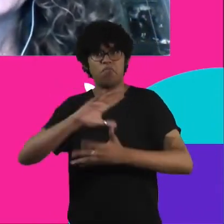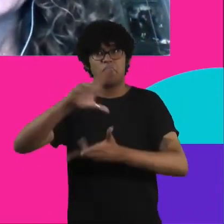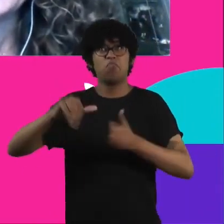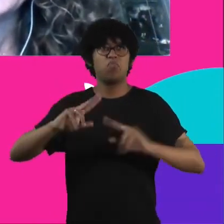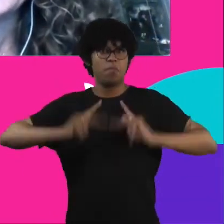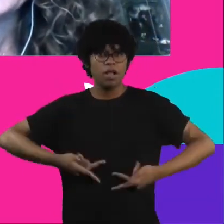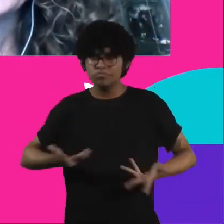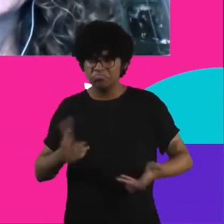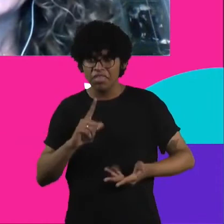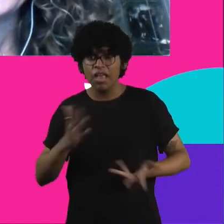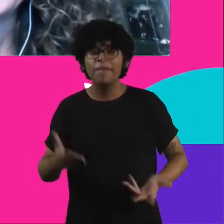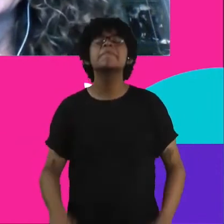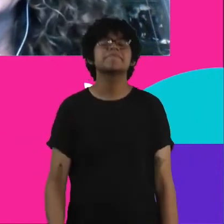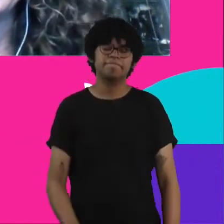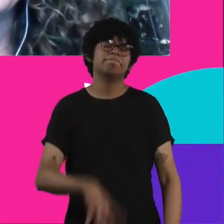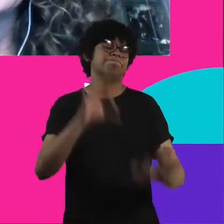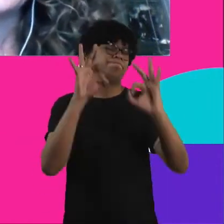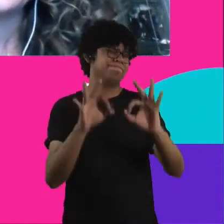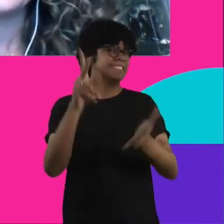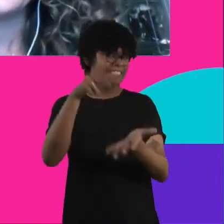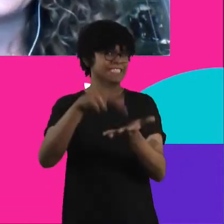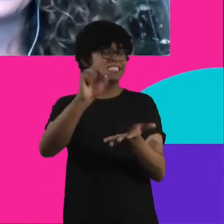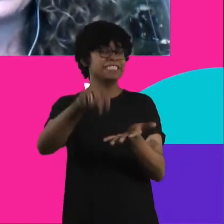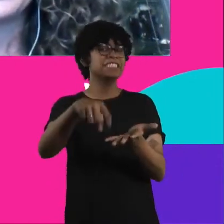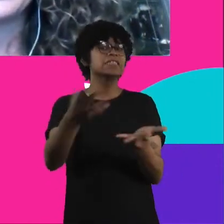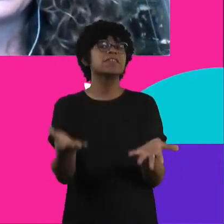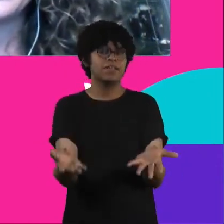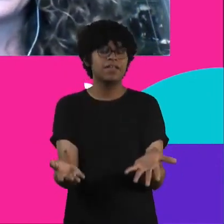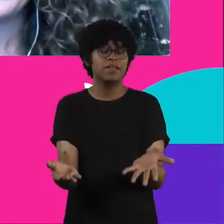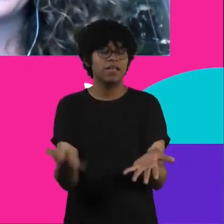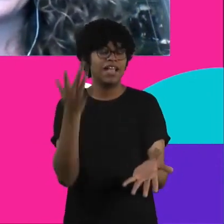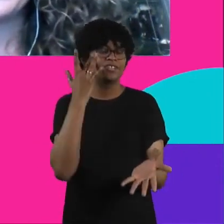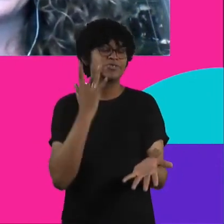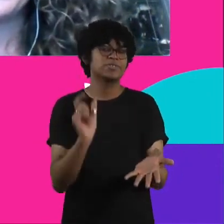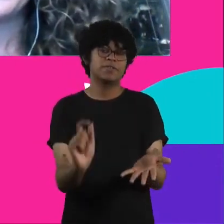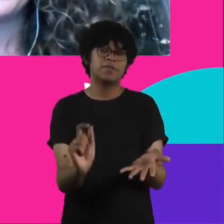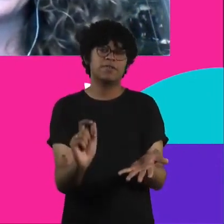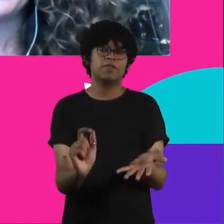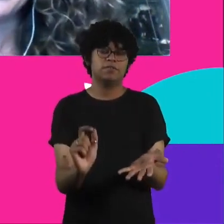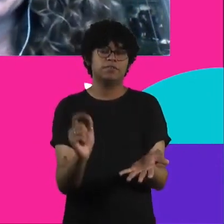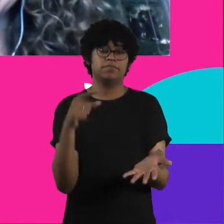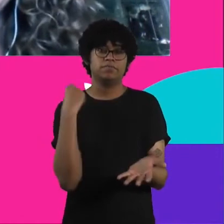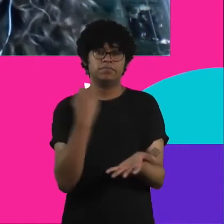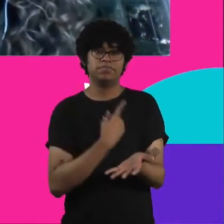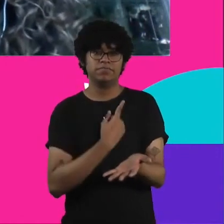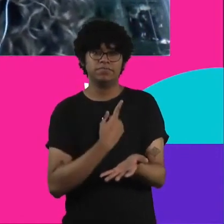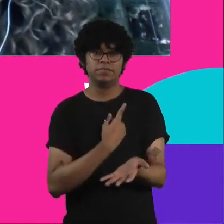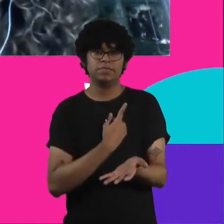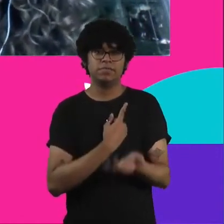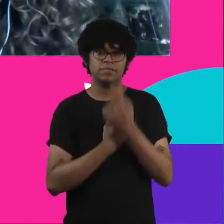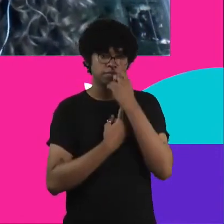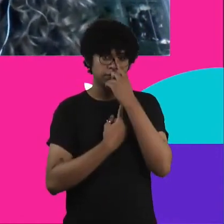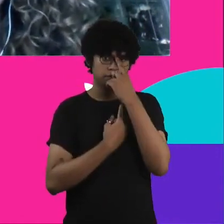Com certeza, tá? Eu acho que assim, a gente estava agora a gente